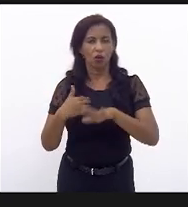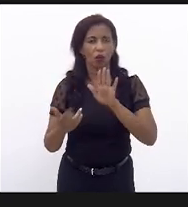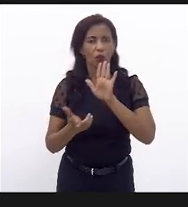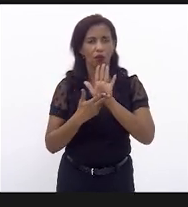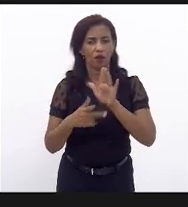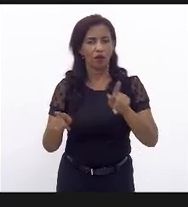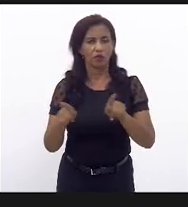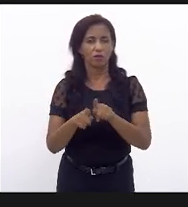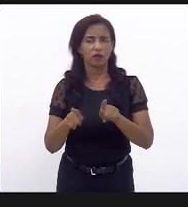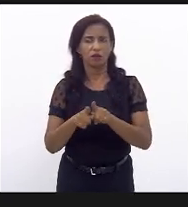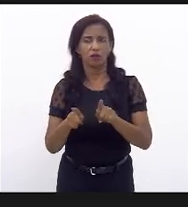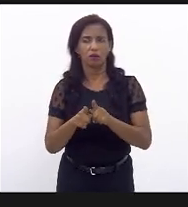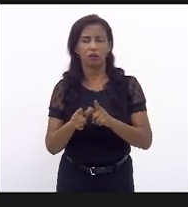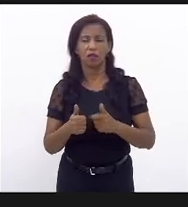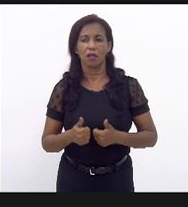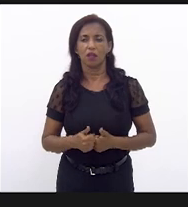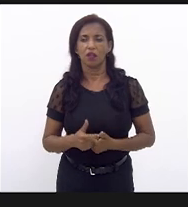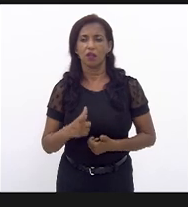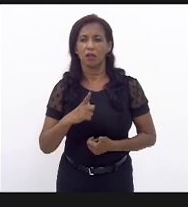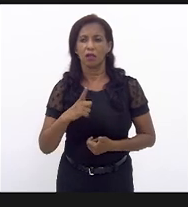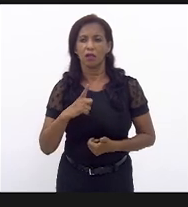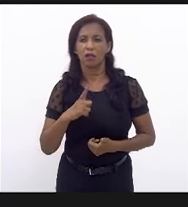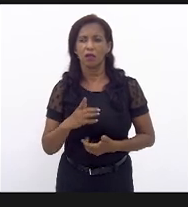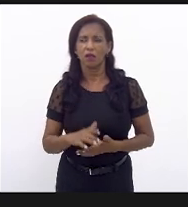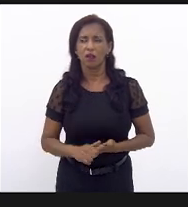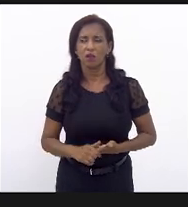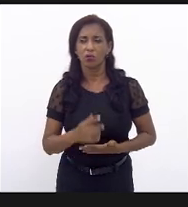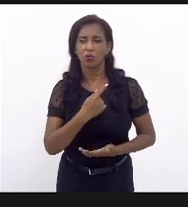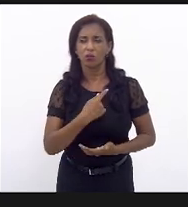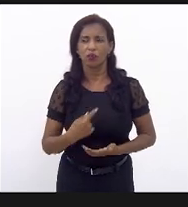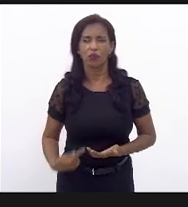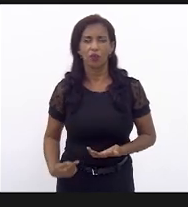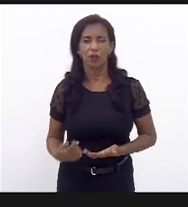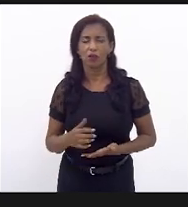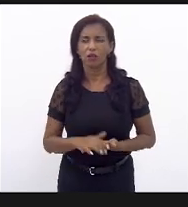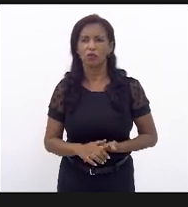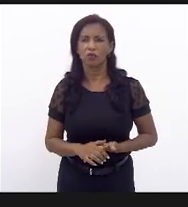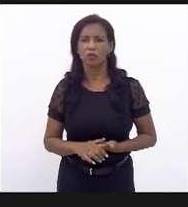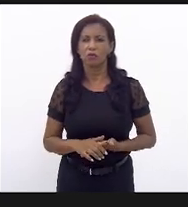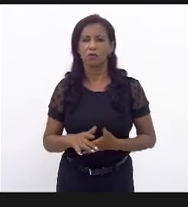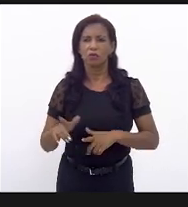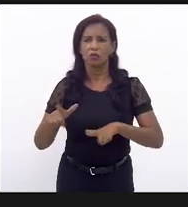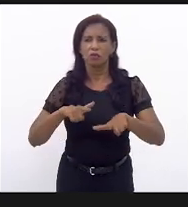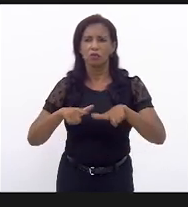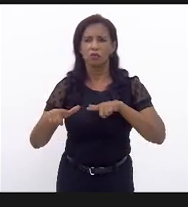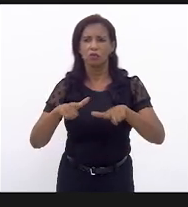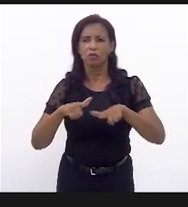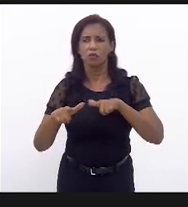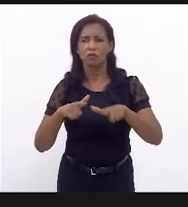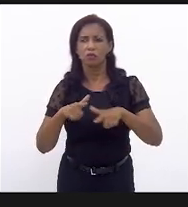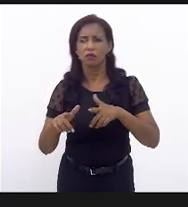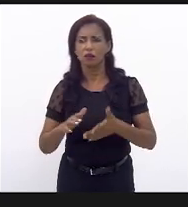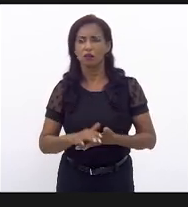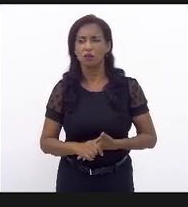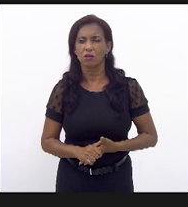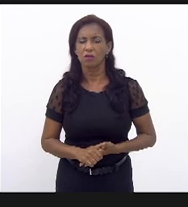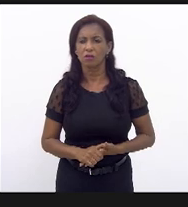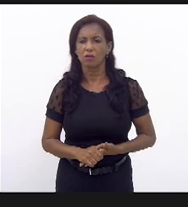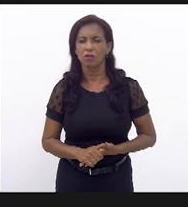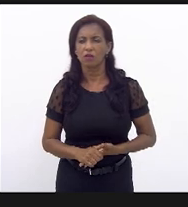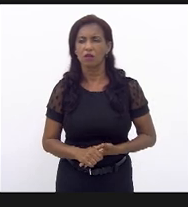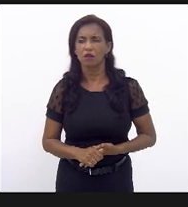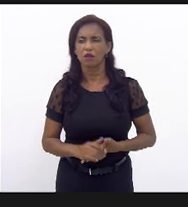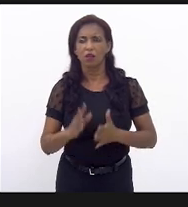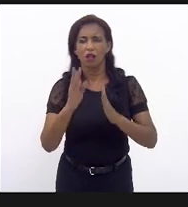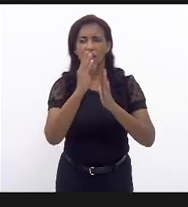também que eu tenho recebido as agendas do governador, mas eu tenho que tratar no gabinete, eu não vou fazer isso acompanhando as